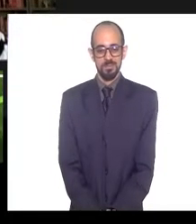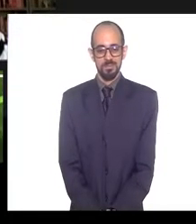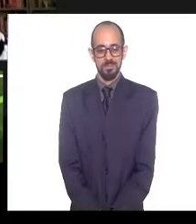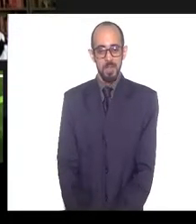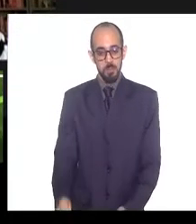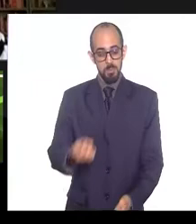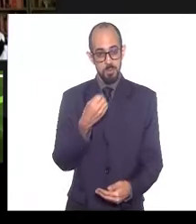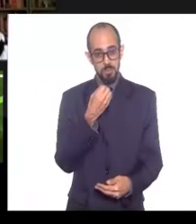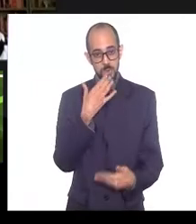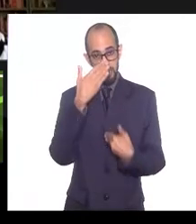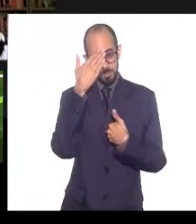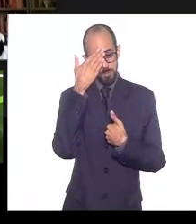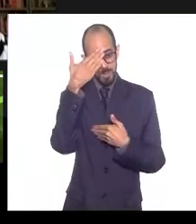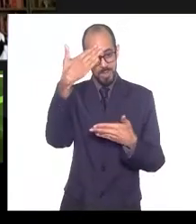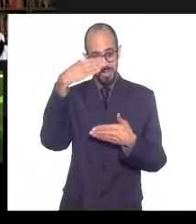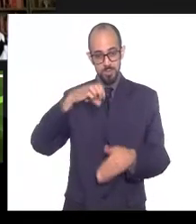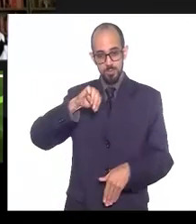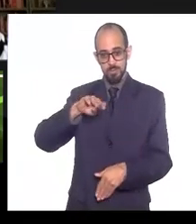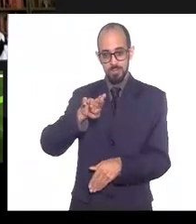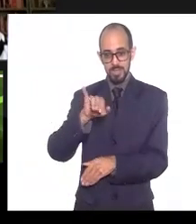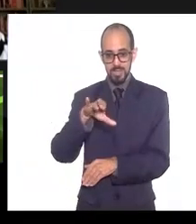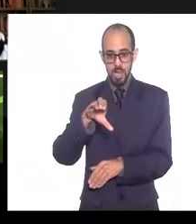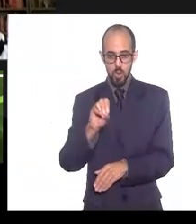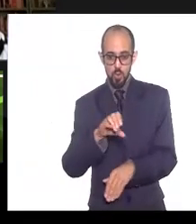Muitíssimo obrigada. Marcelo Monteiro.